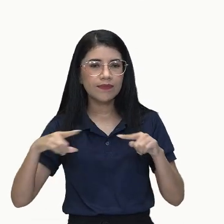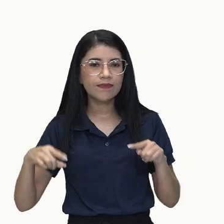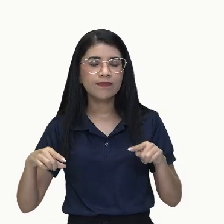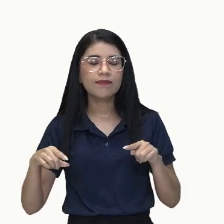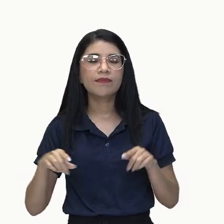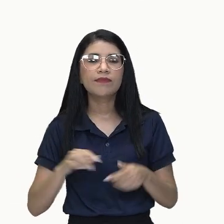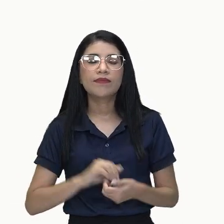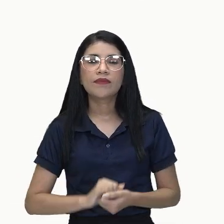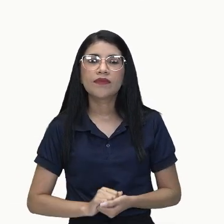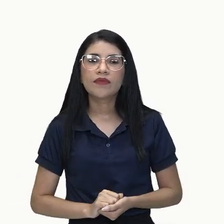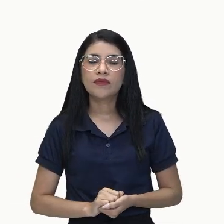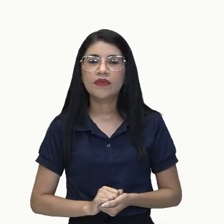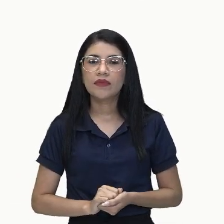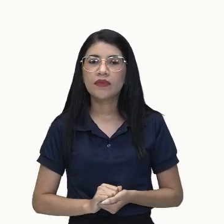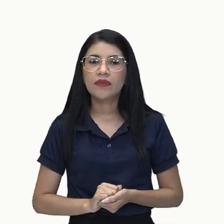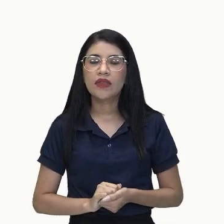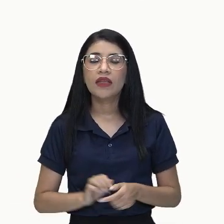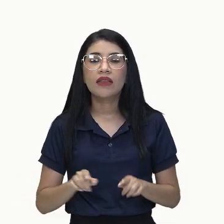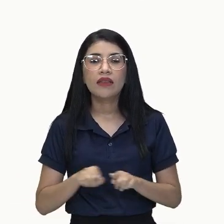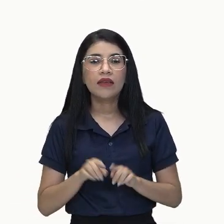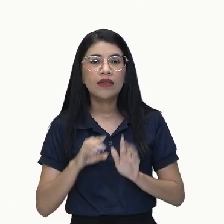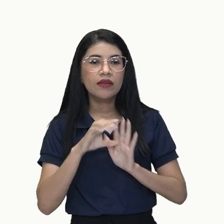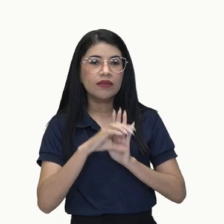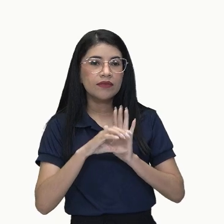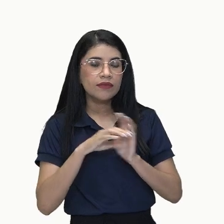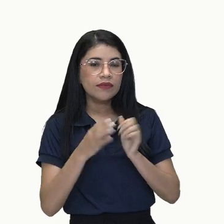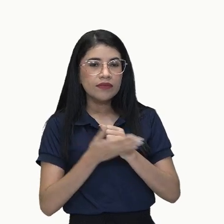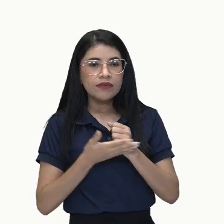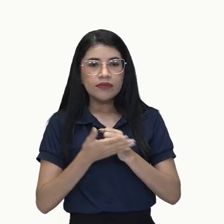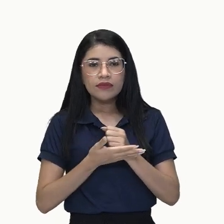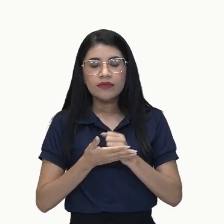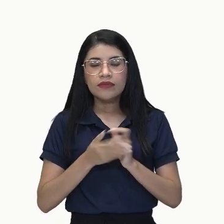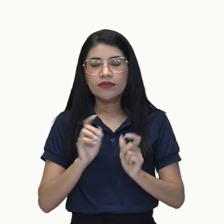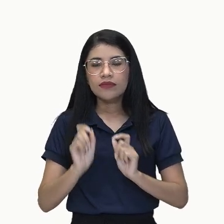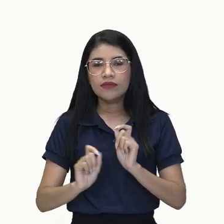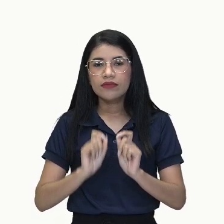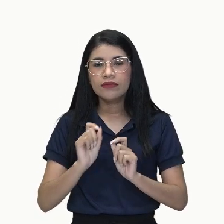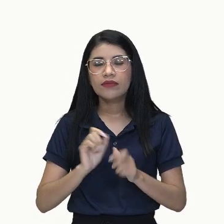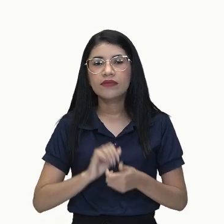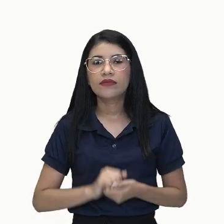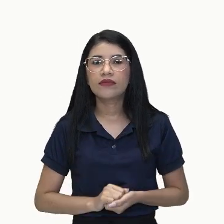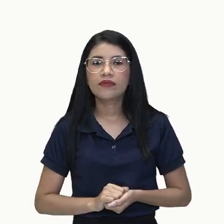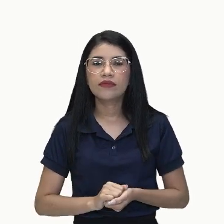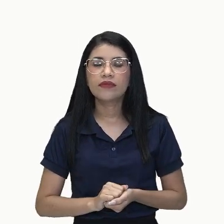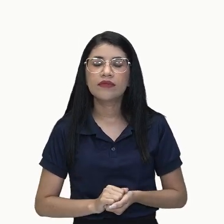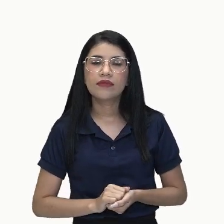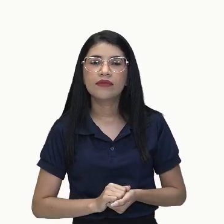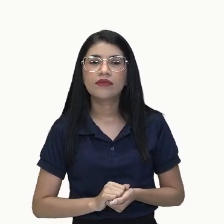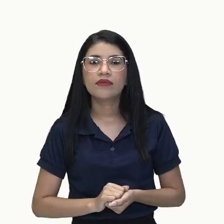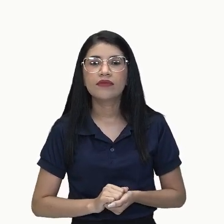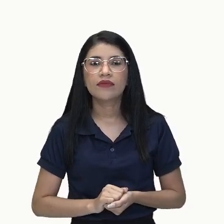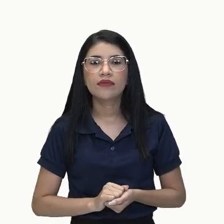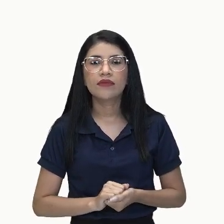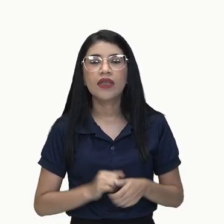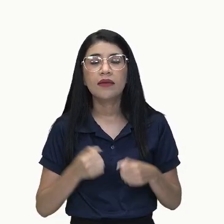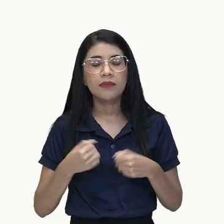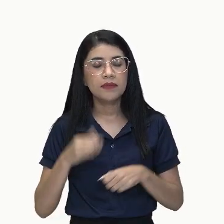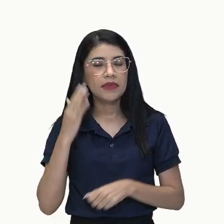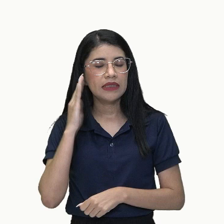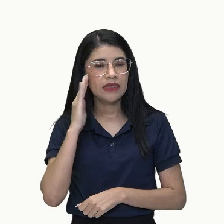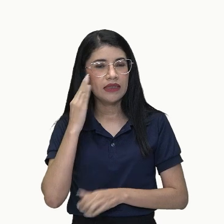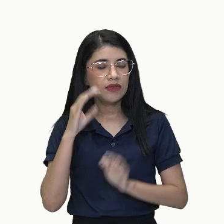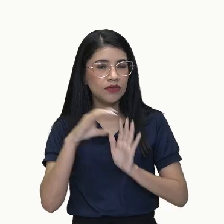aí os conceitos fundamentais. Nós temos que entender que os conceitos fundamentais